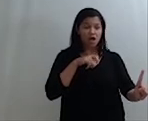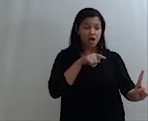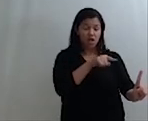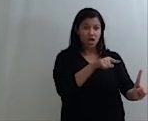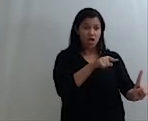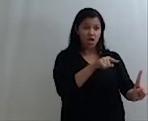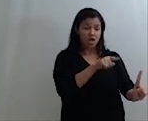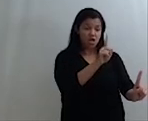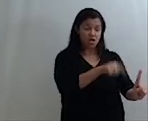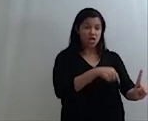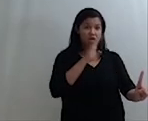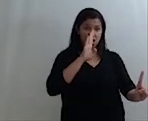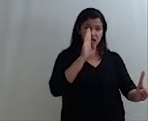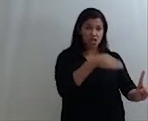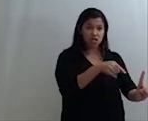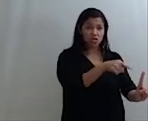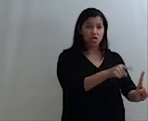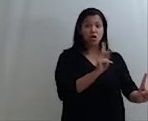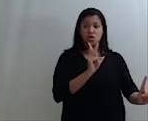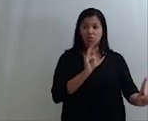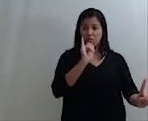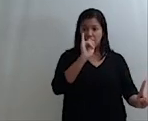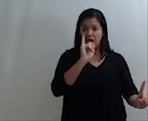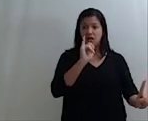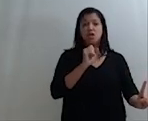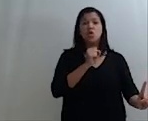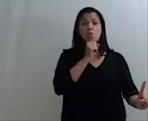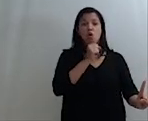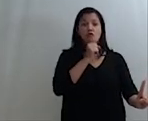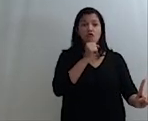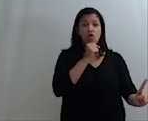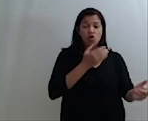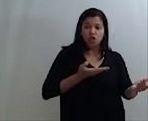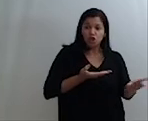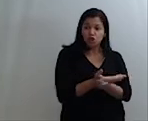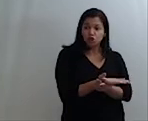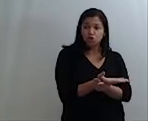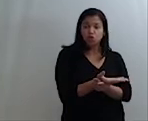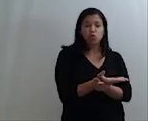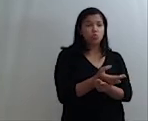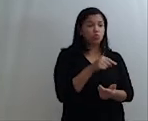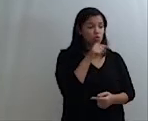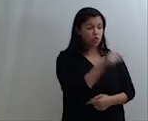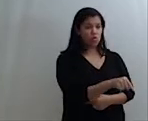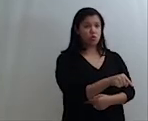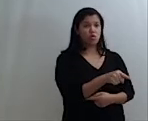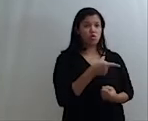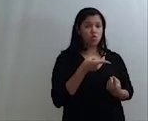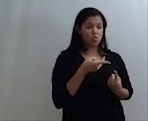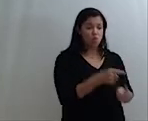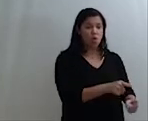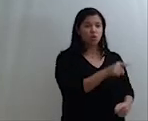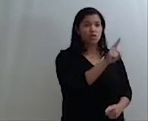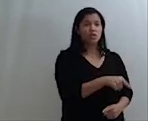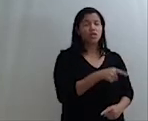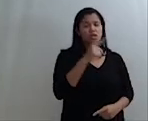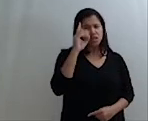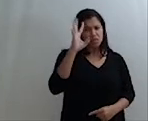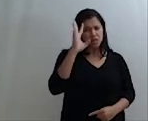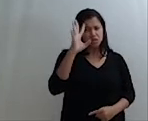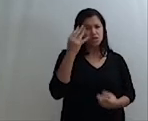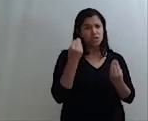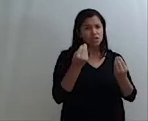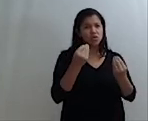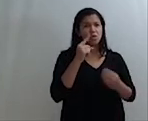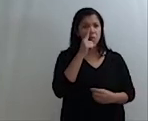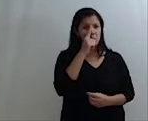das Crianças praticaram contra elas estupro então Imaginem o risco que há